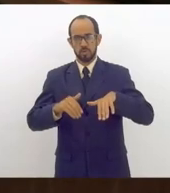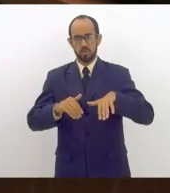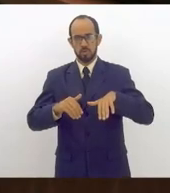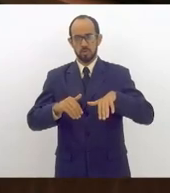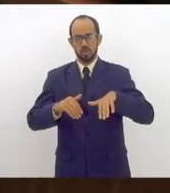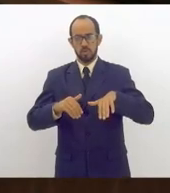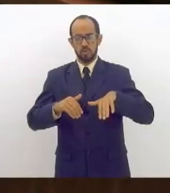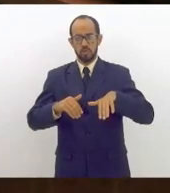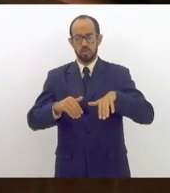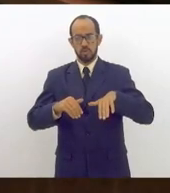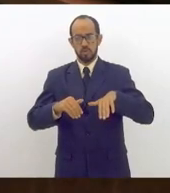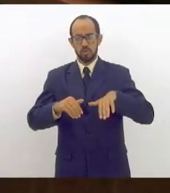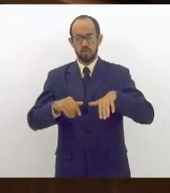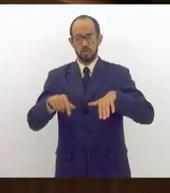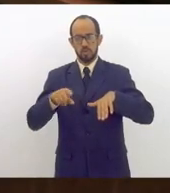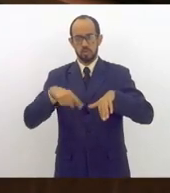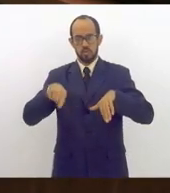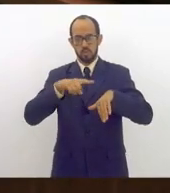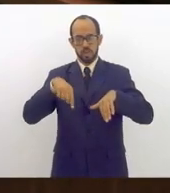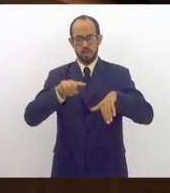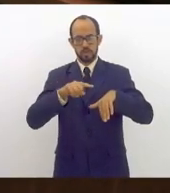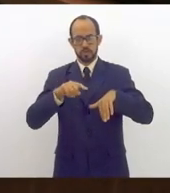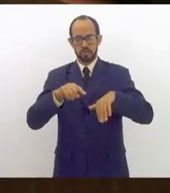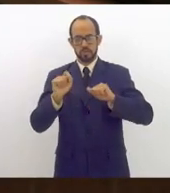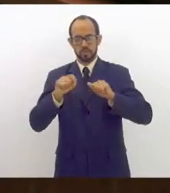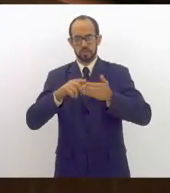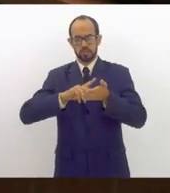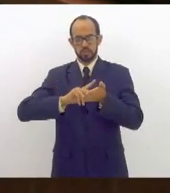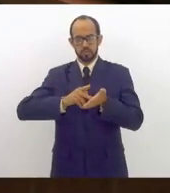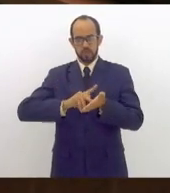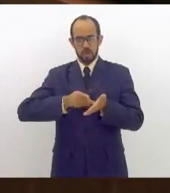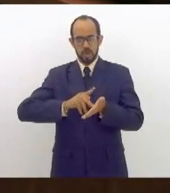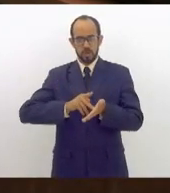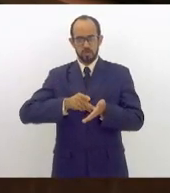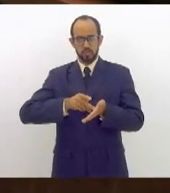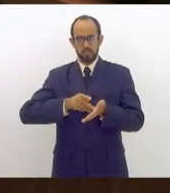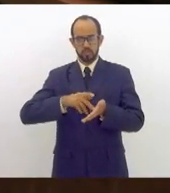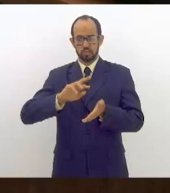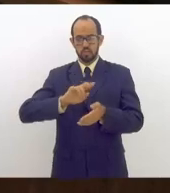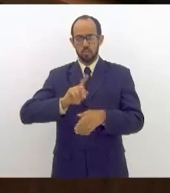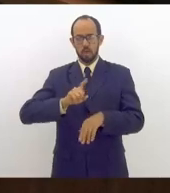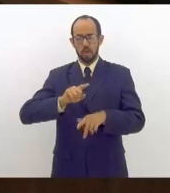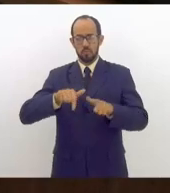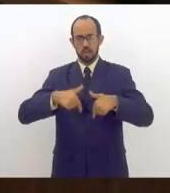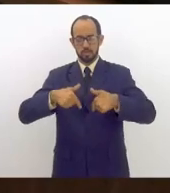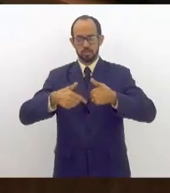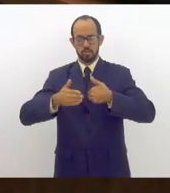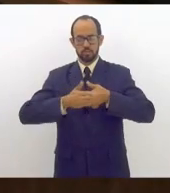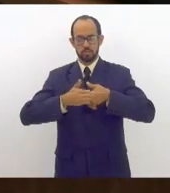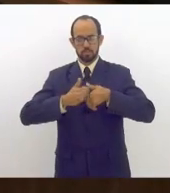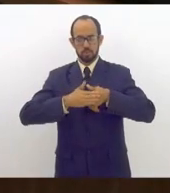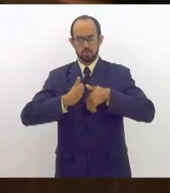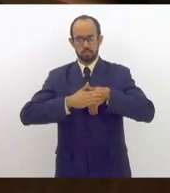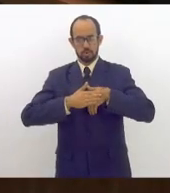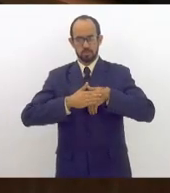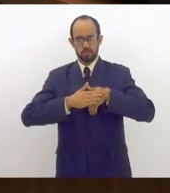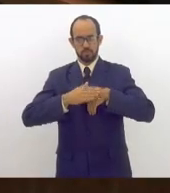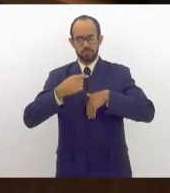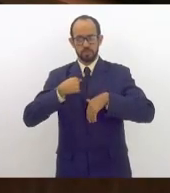com essas fundações, com esses sindicatos. Não foi uma iniciativa própria.